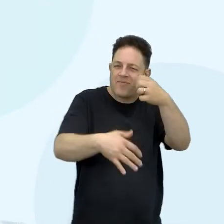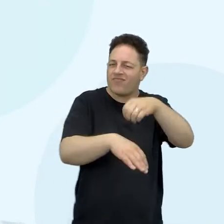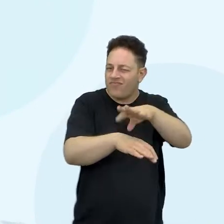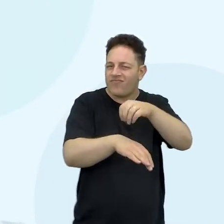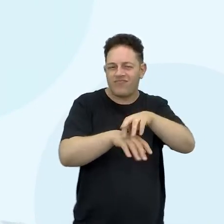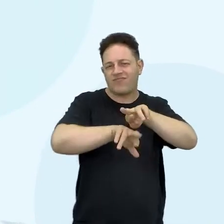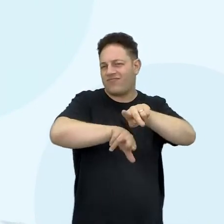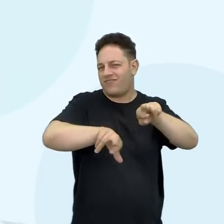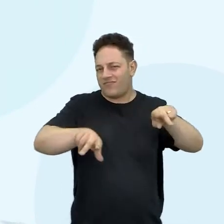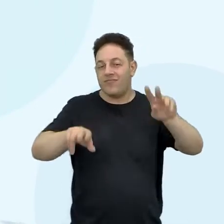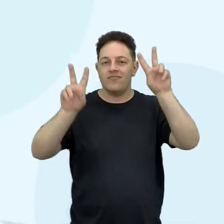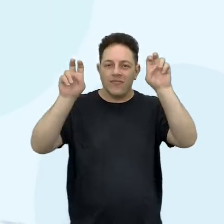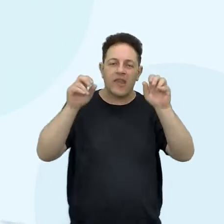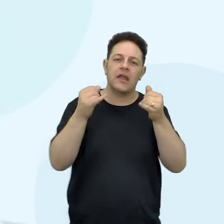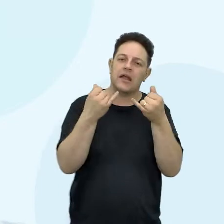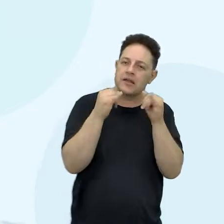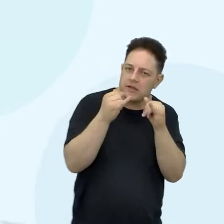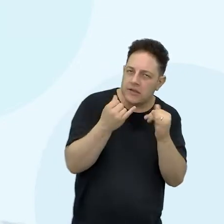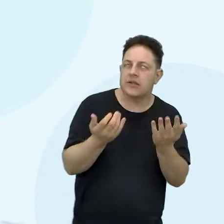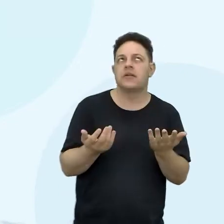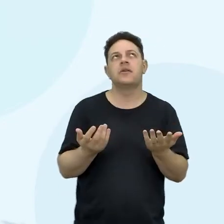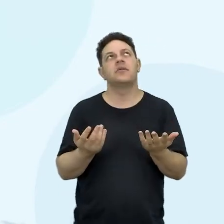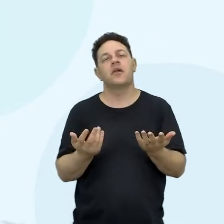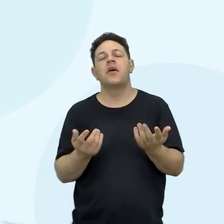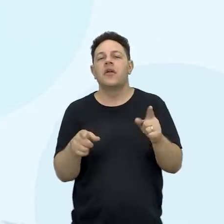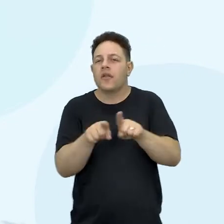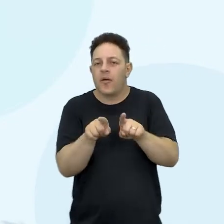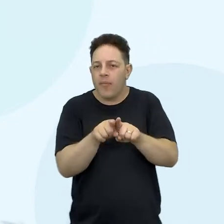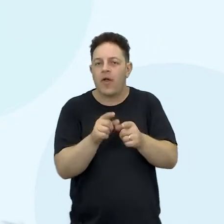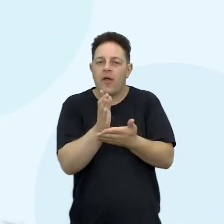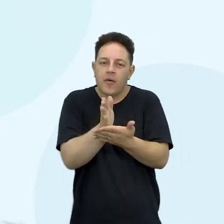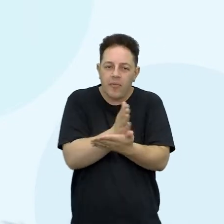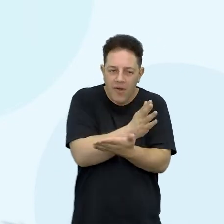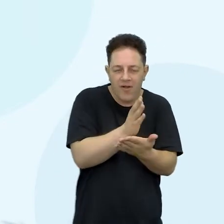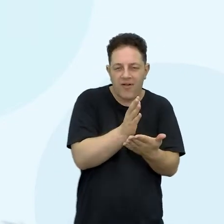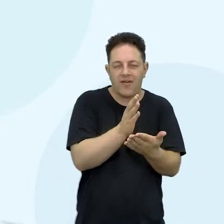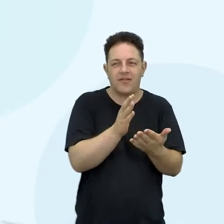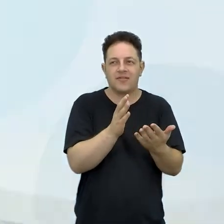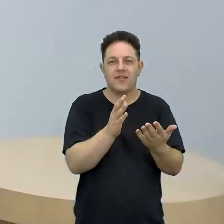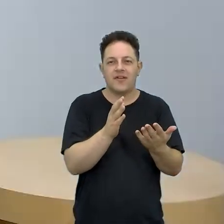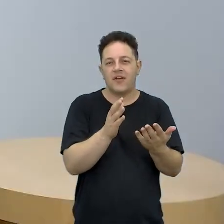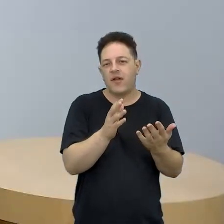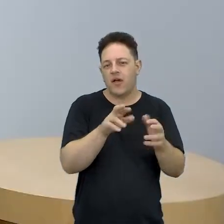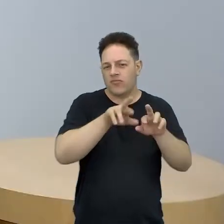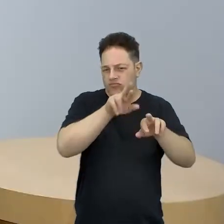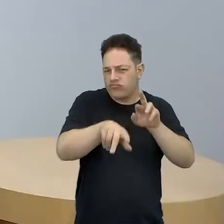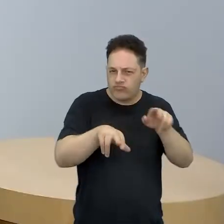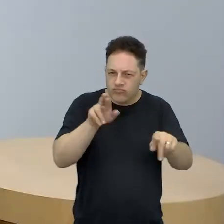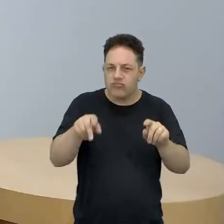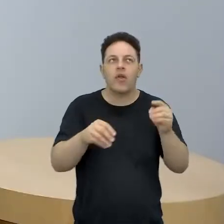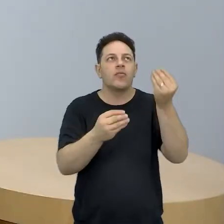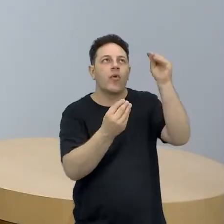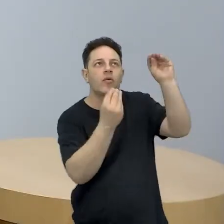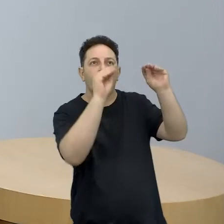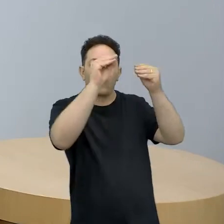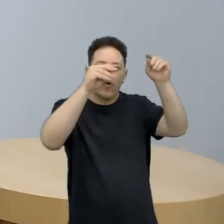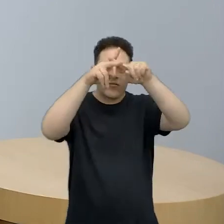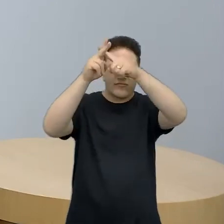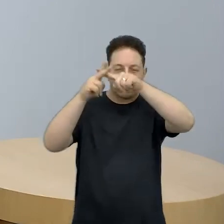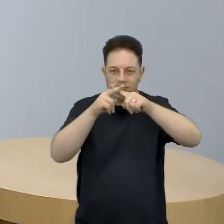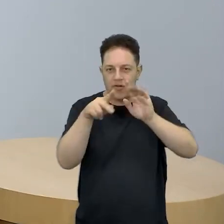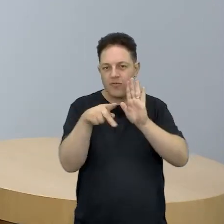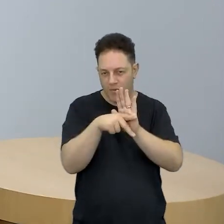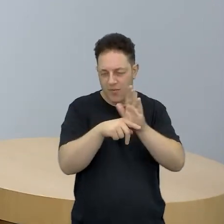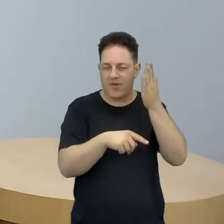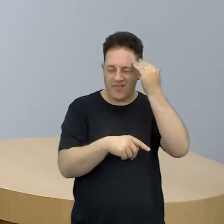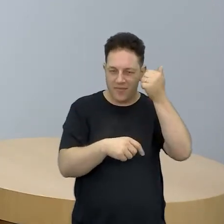sobre eletricidade, né, e parte de eletricidade, coisas de instalações elétricas, ele explica muito